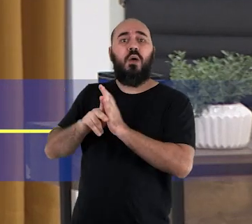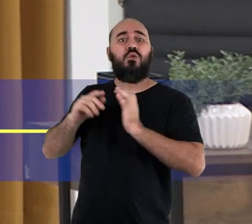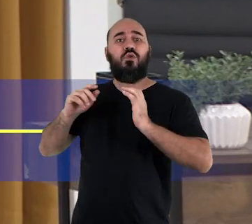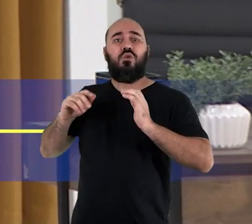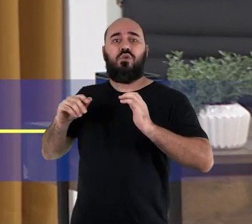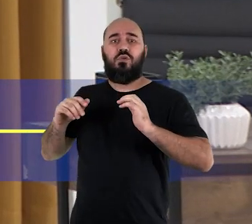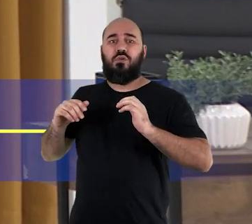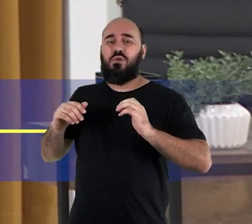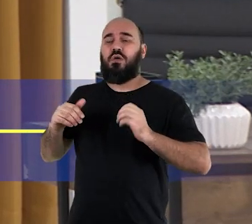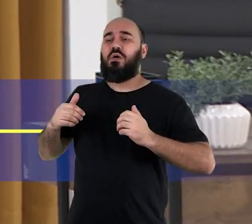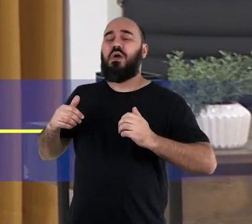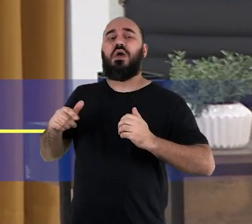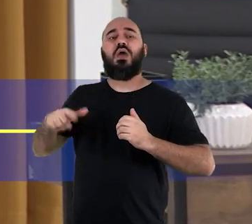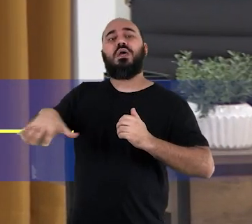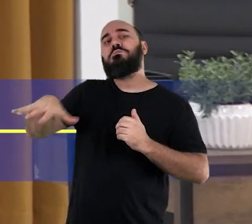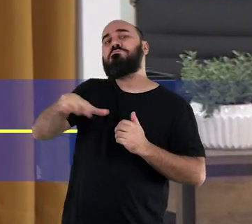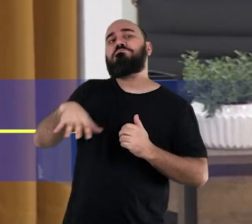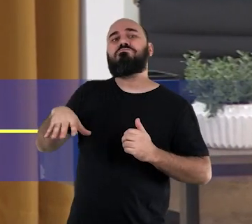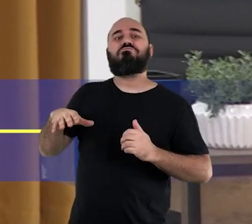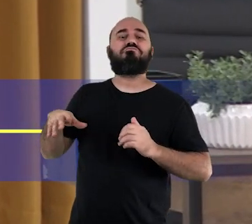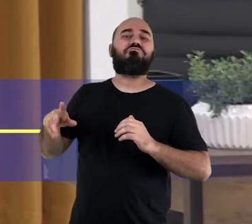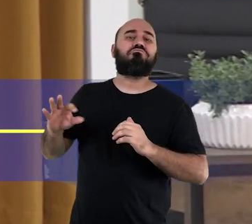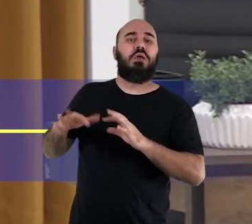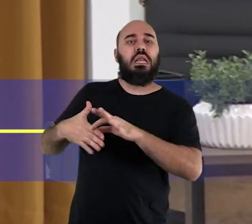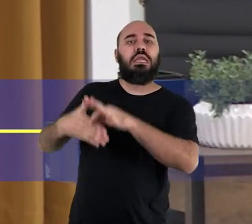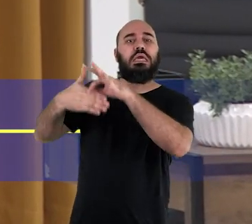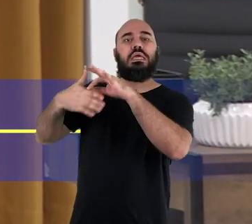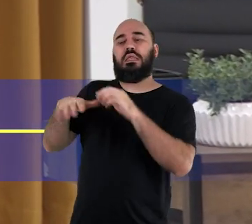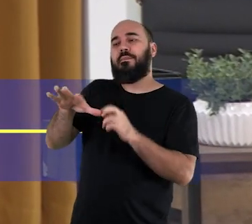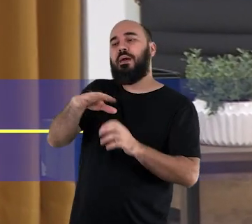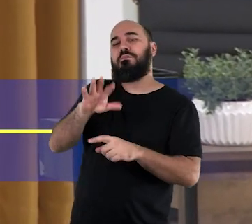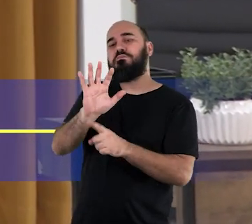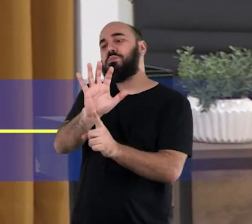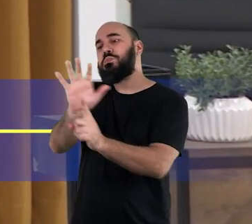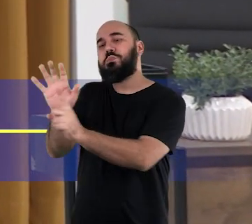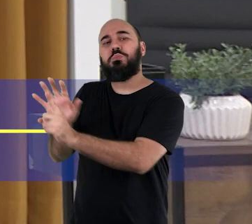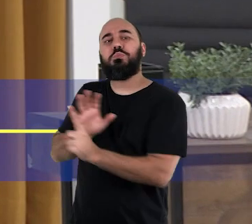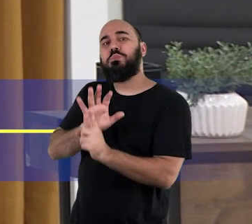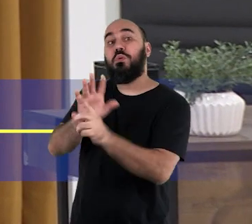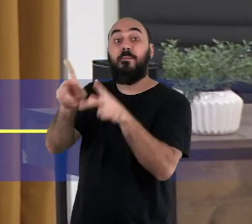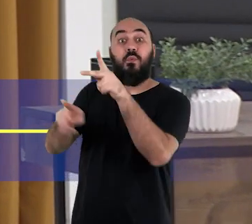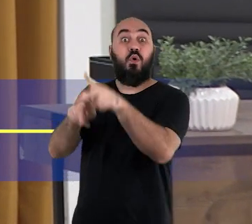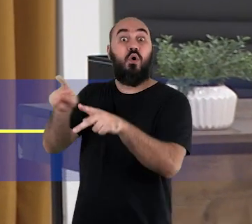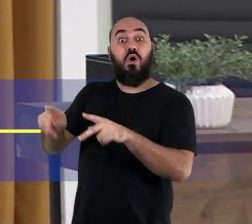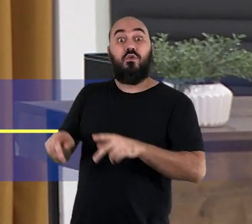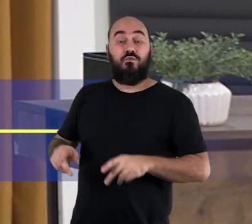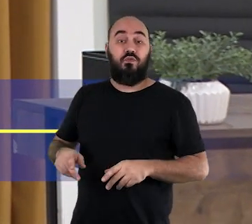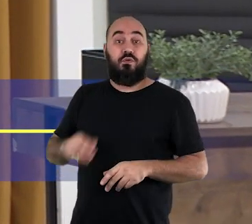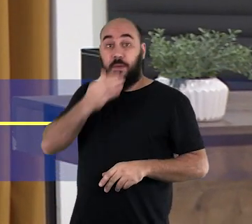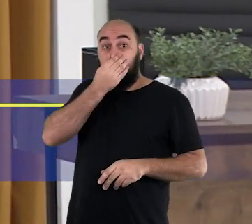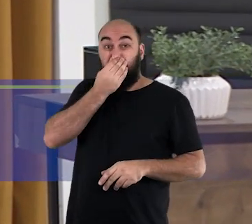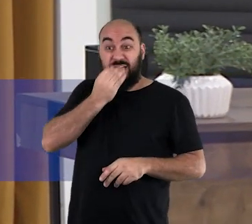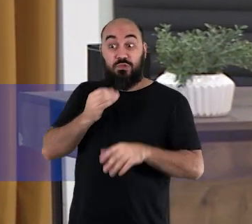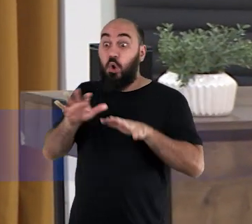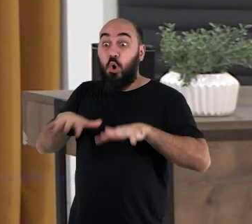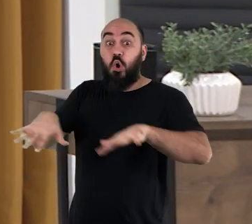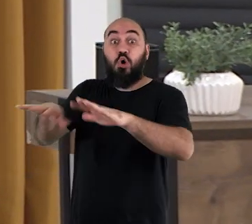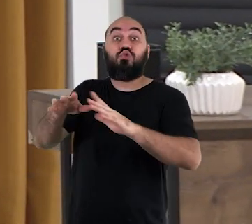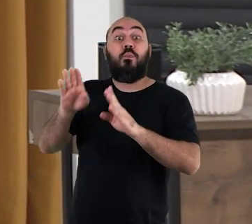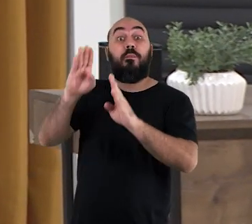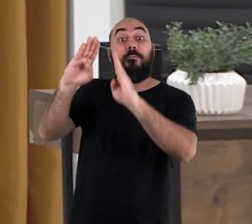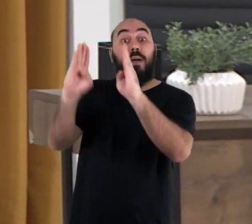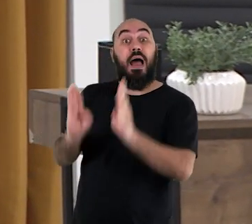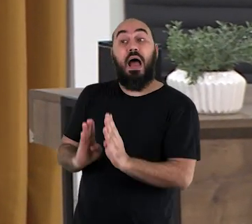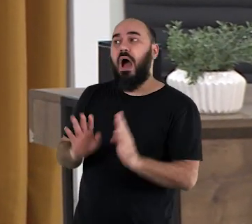de Israel, diria, entre aspas, evangelizando o povo. Que absurdo, hein? Levando o povo para longe